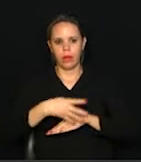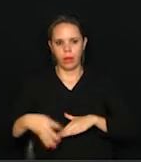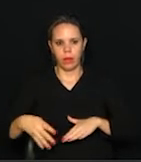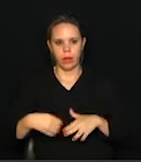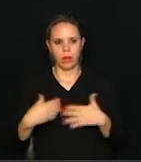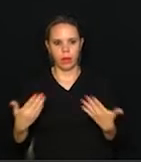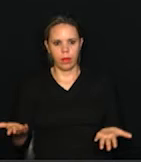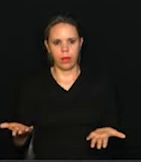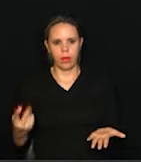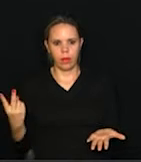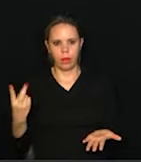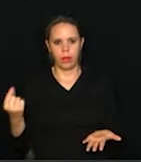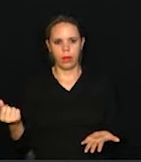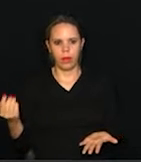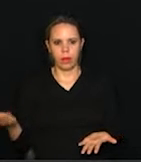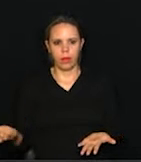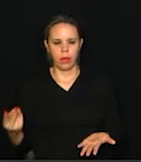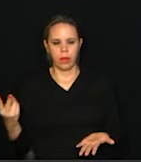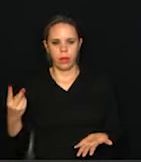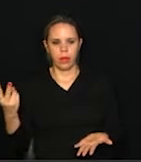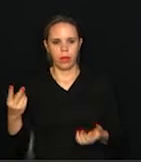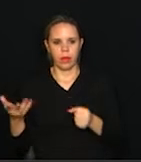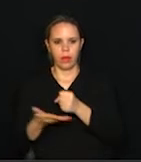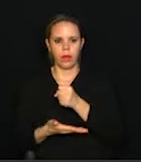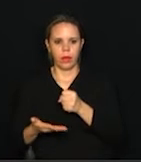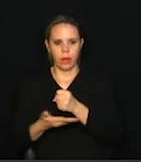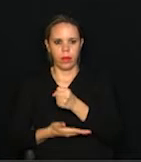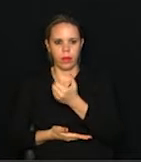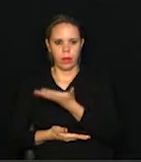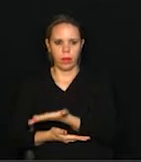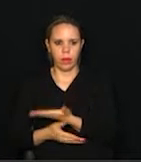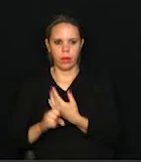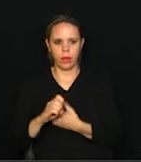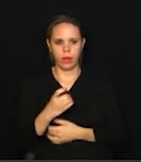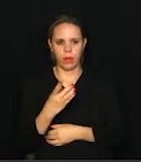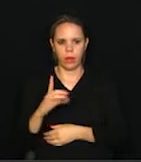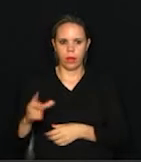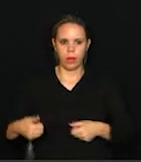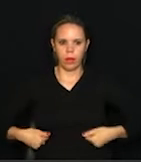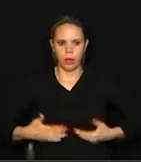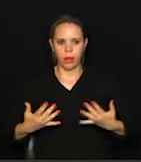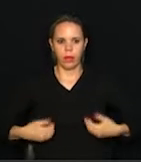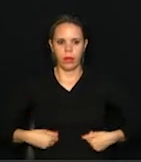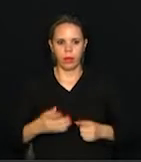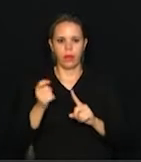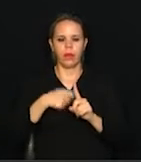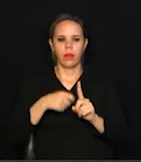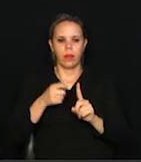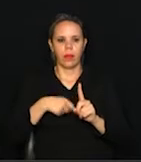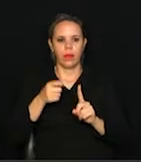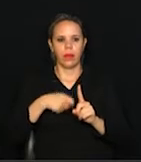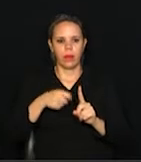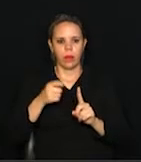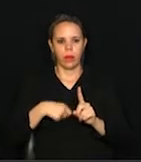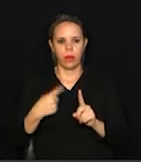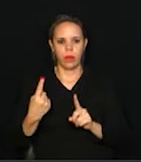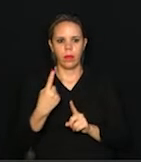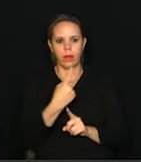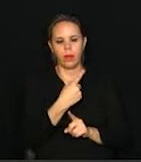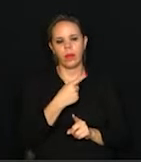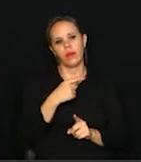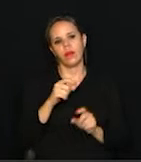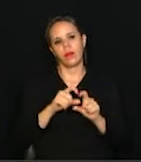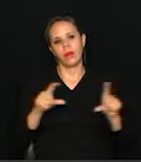Então, esses valores aqui são os valores básicos que a Indec gasta por mês em cada uma dessas rubricas